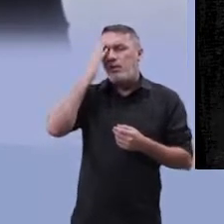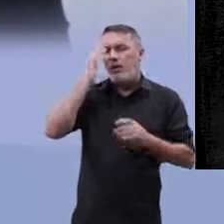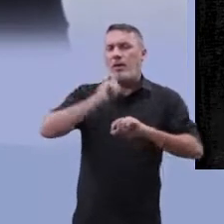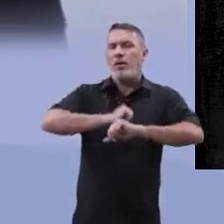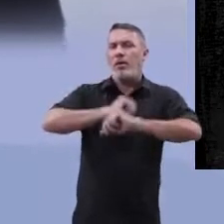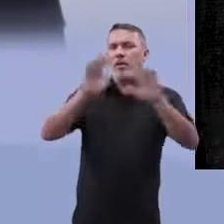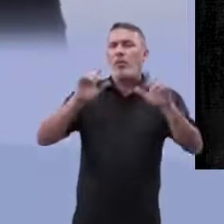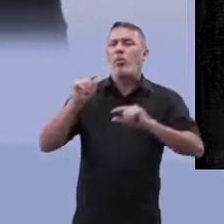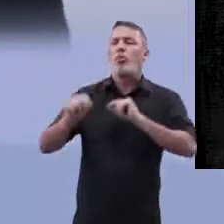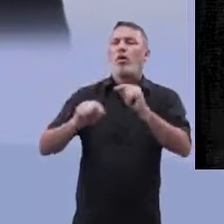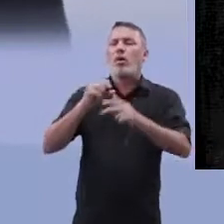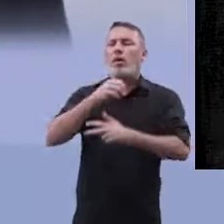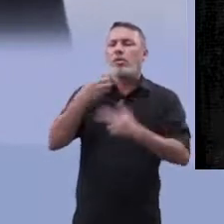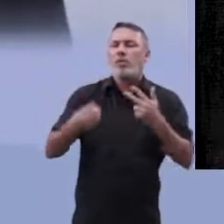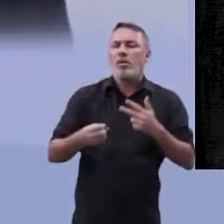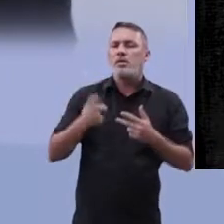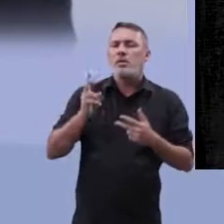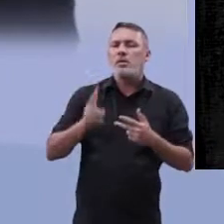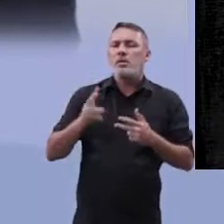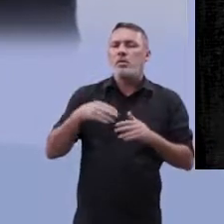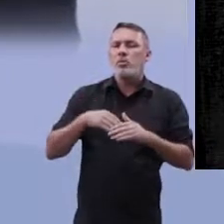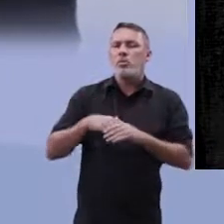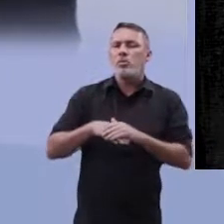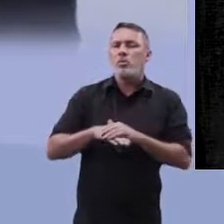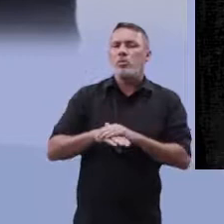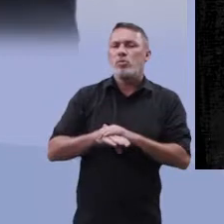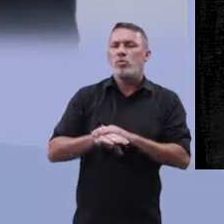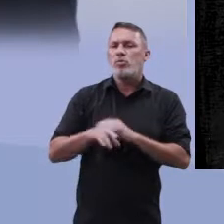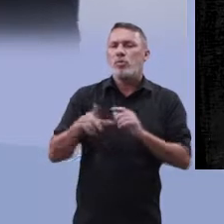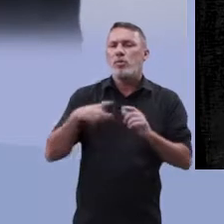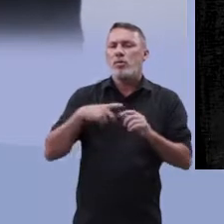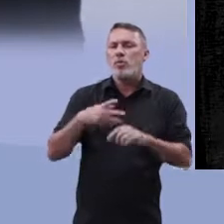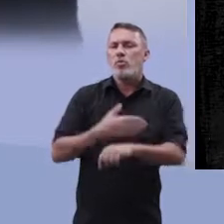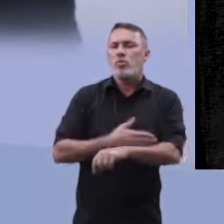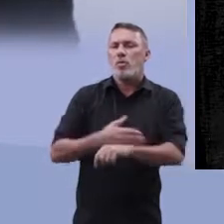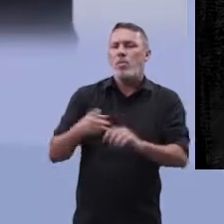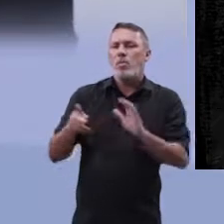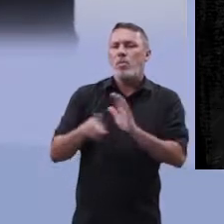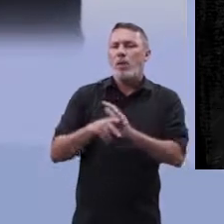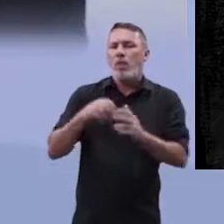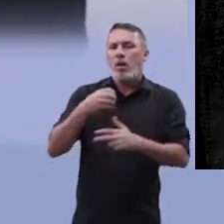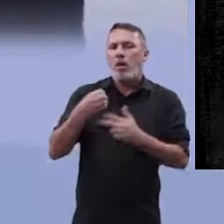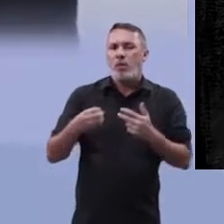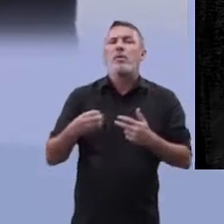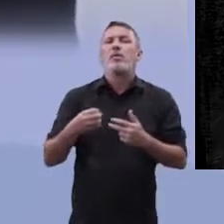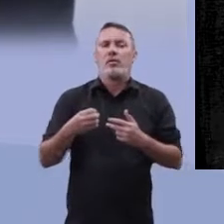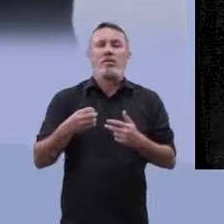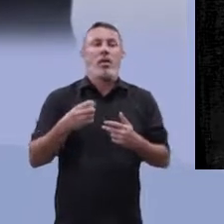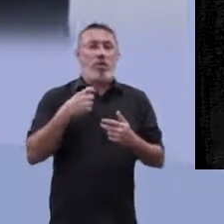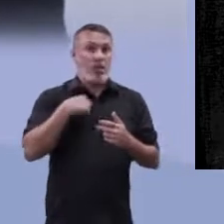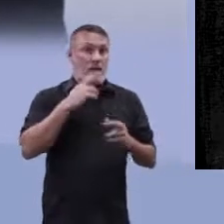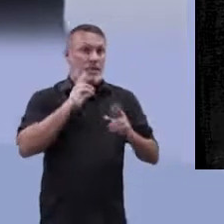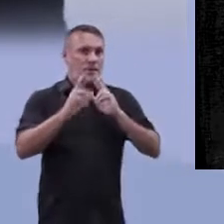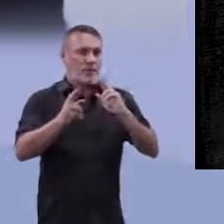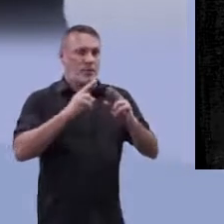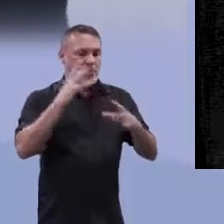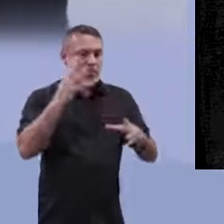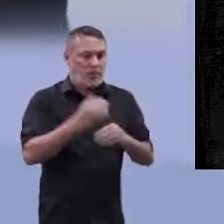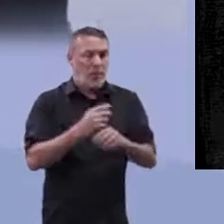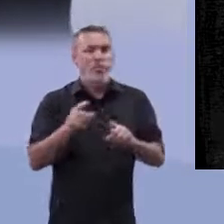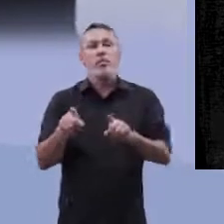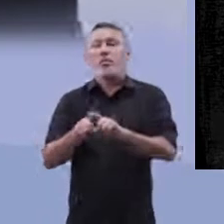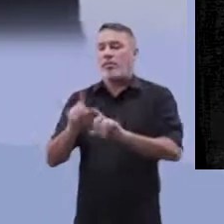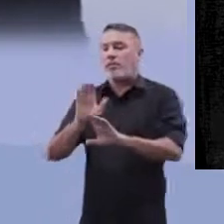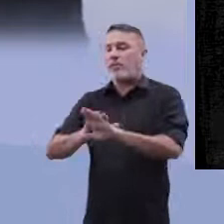cai no Enem dentro dessas 7 competências matemáticas. E na medida que a gente vai resolvendo as questões, eu vou fazendo a